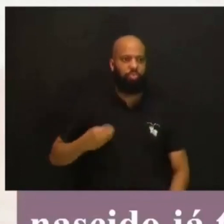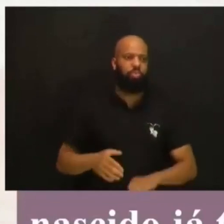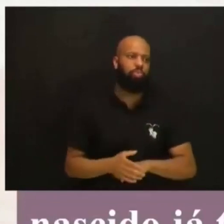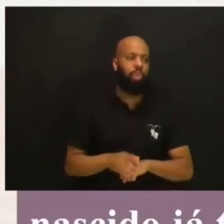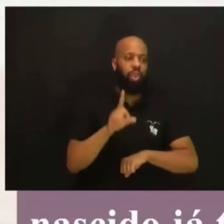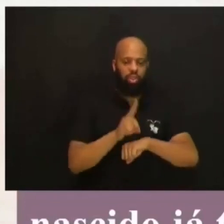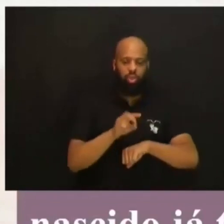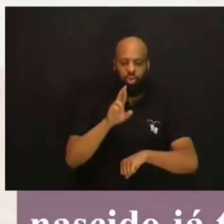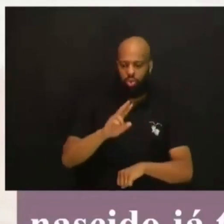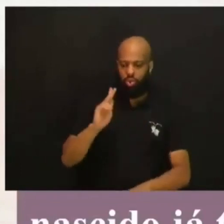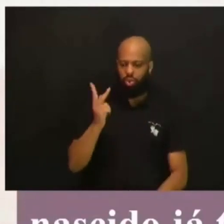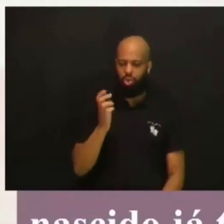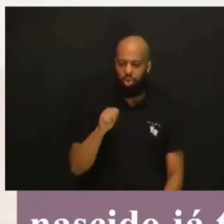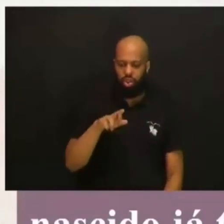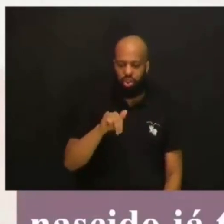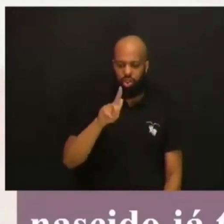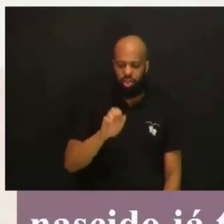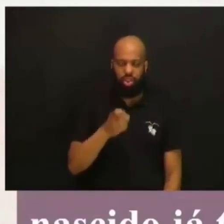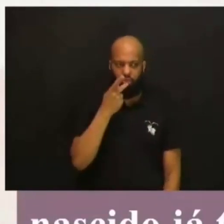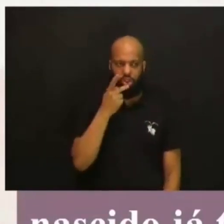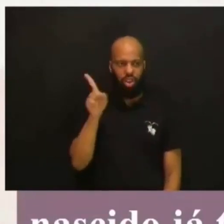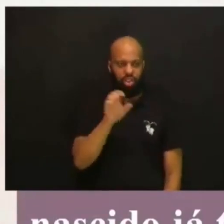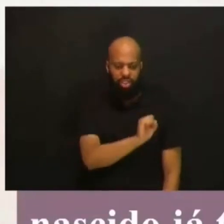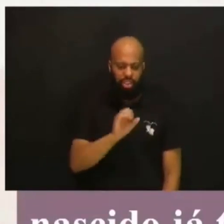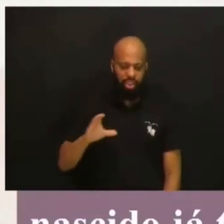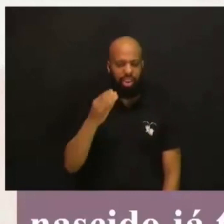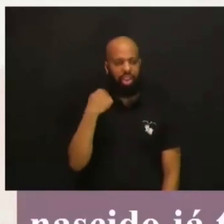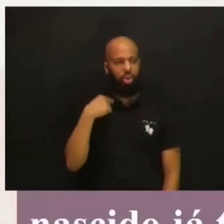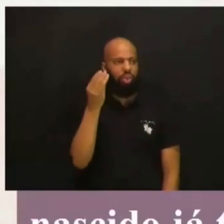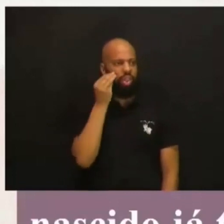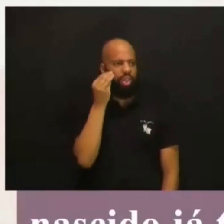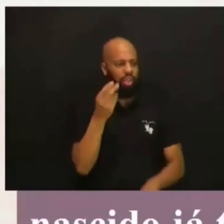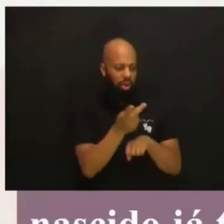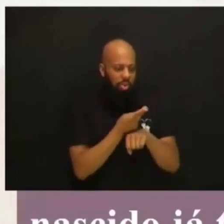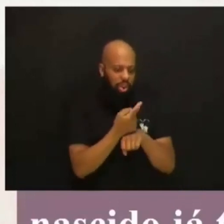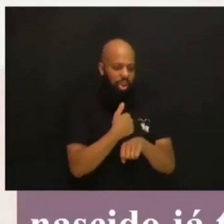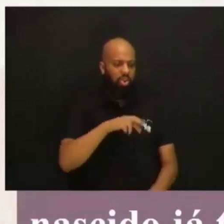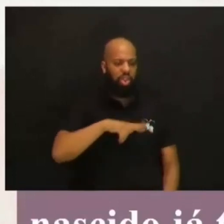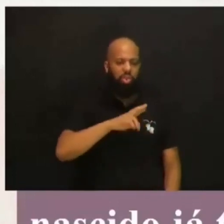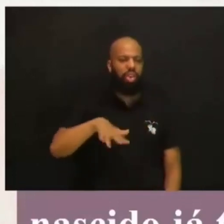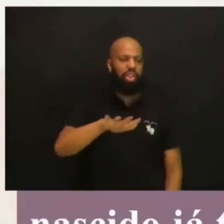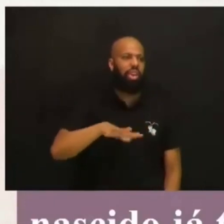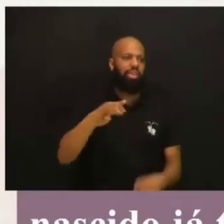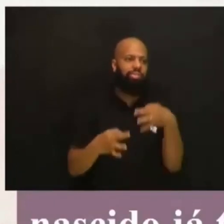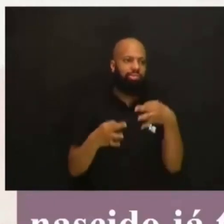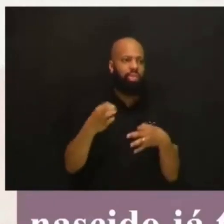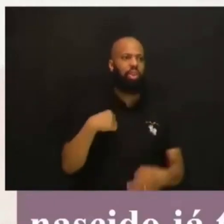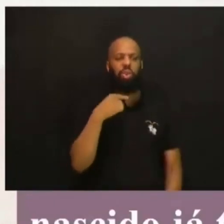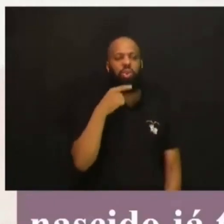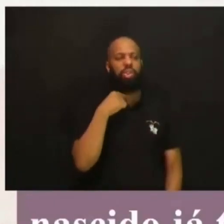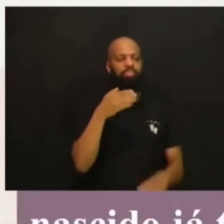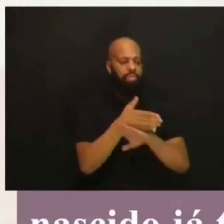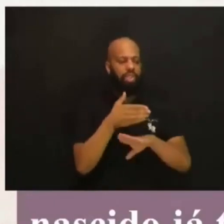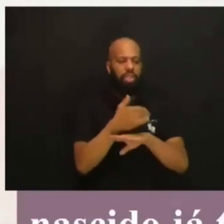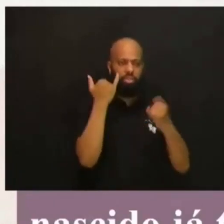citou aquele caso de Santa Catarina. Eu fui tentar procurar, né, como não sou da área jurídica, não consegui acesso aí às